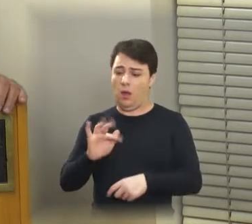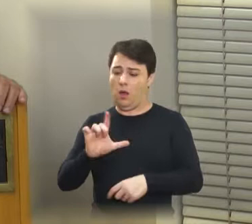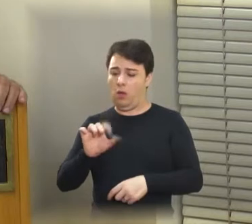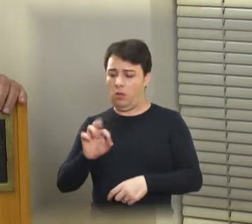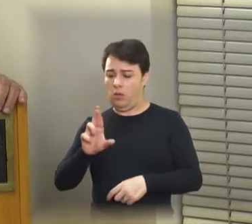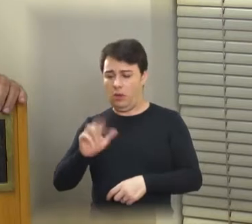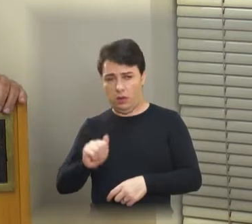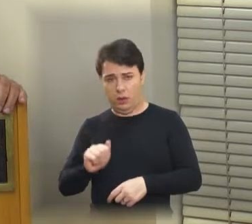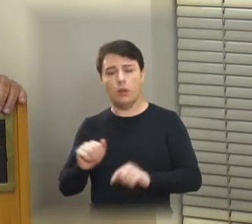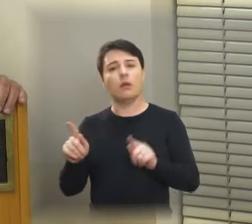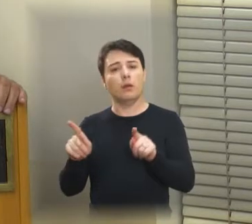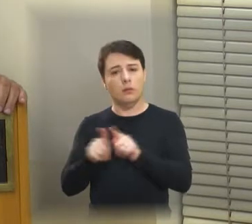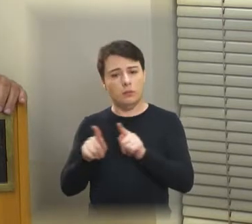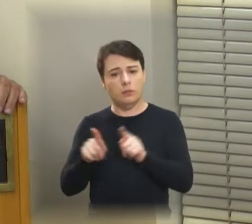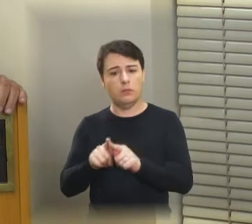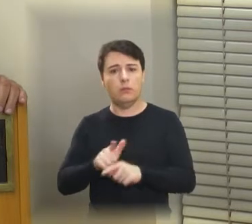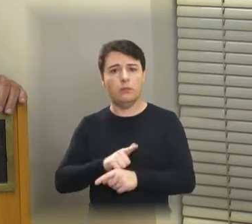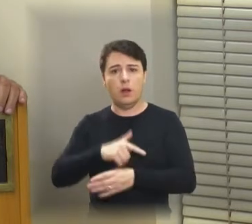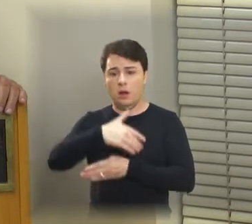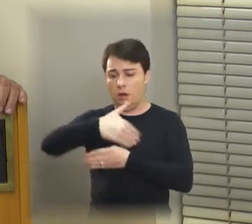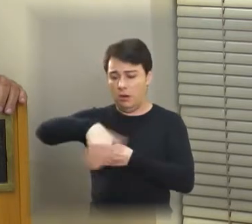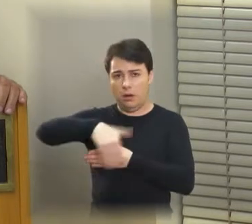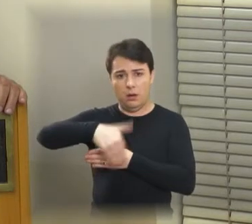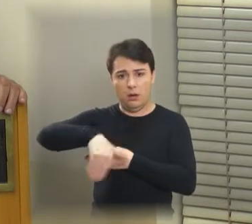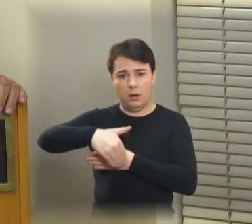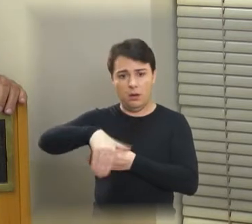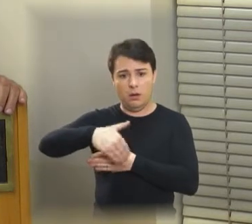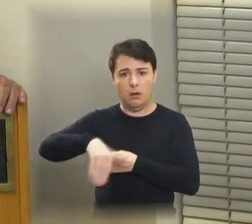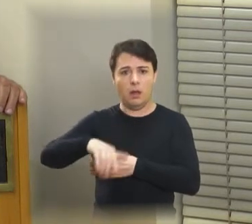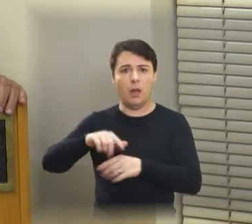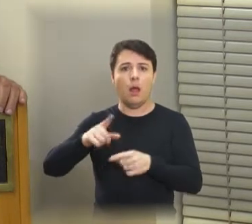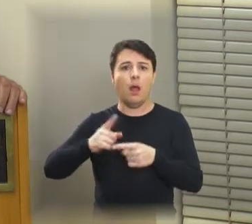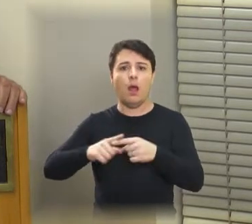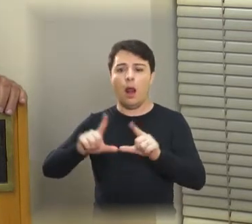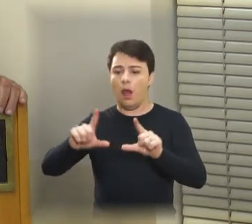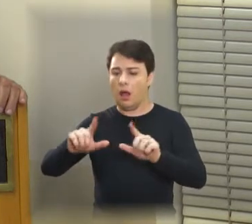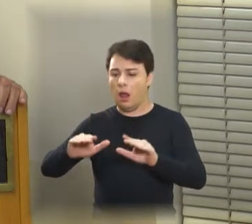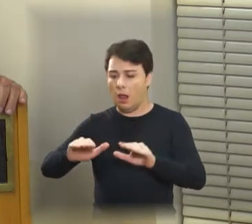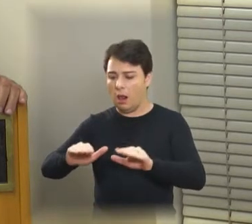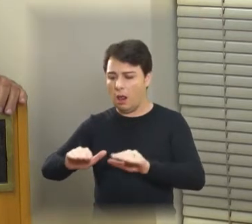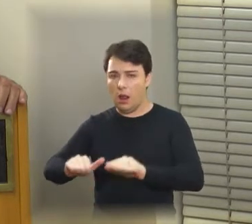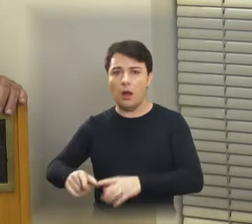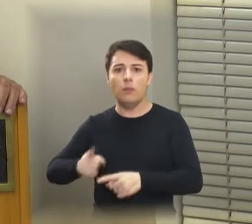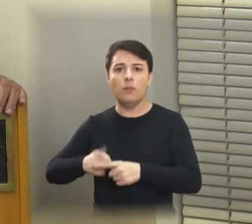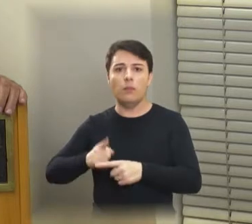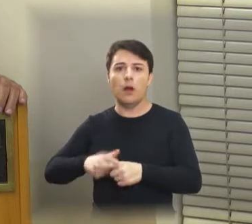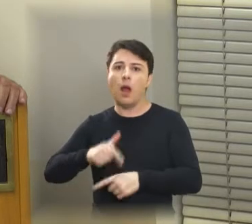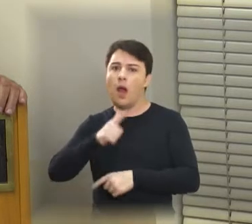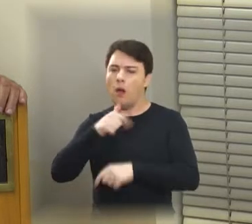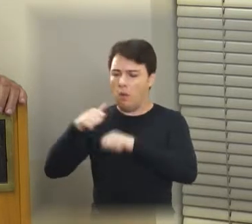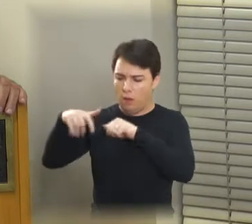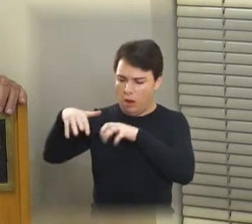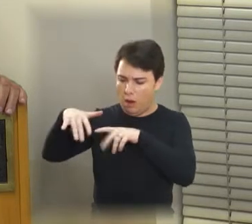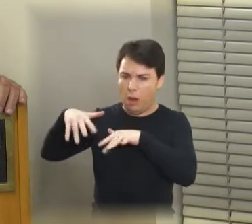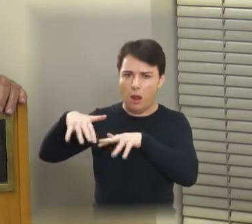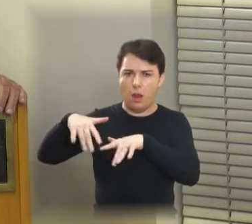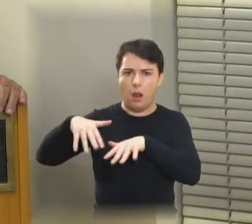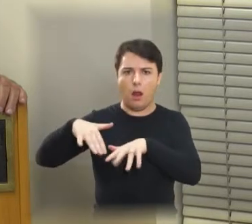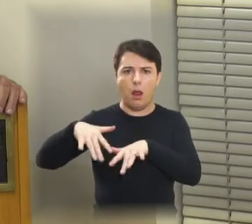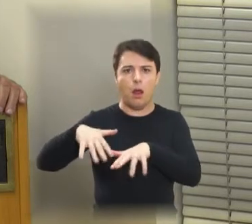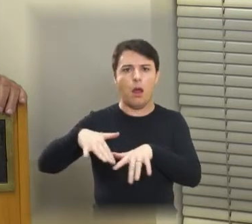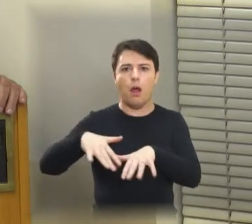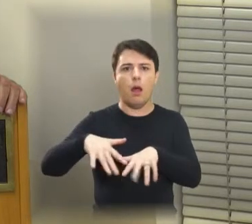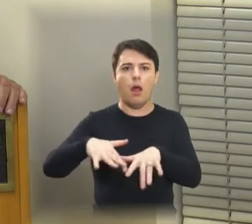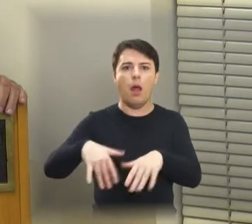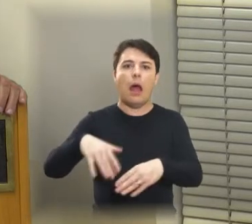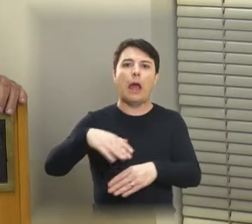todo mundo sabe o quanto que as ruas estão sendo rebaixadas, porque a enxurrada que vem para a rua está levando